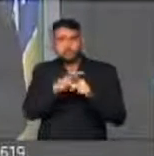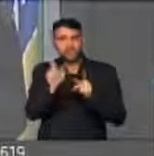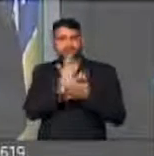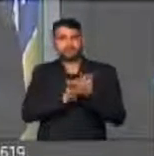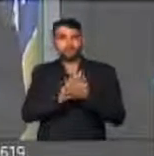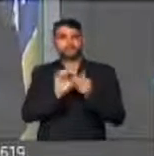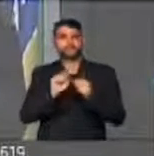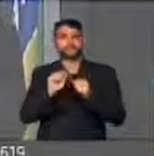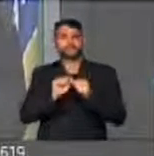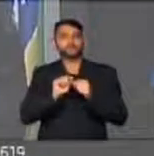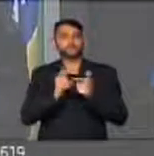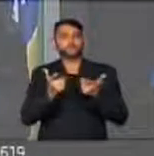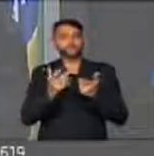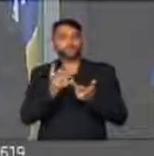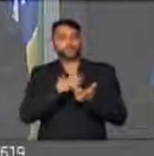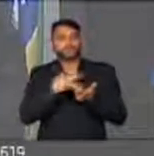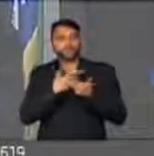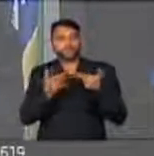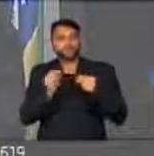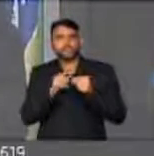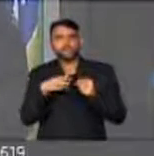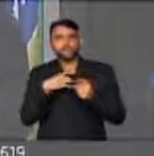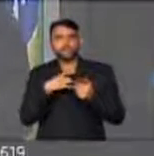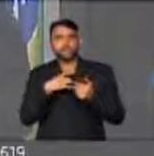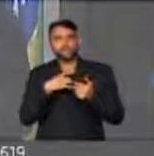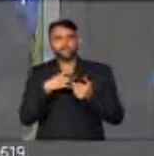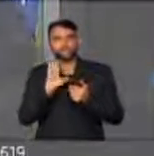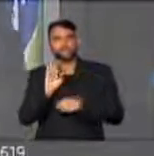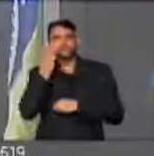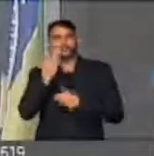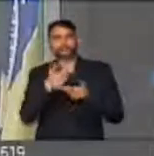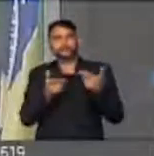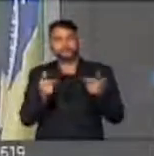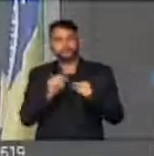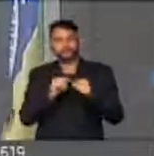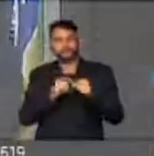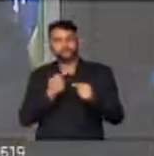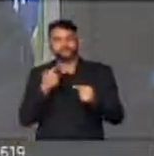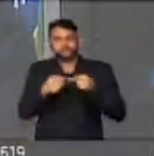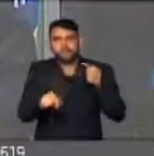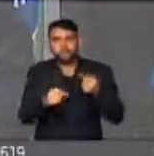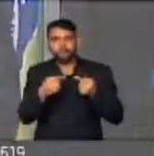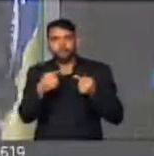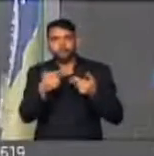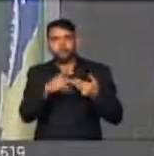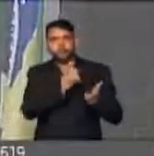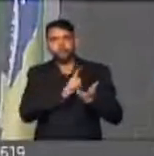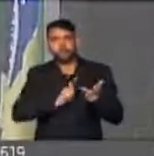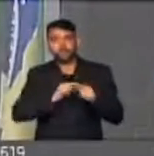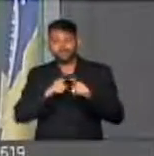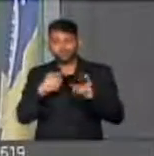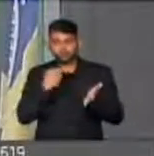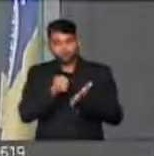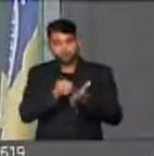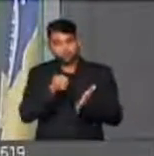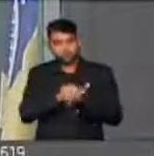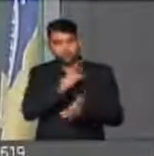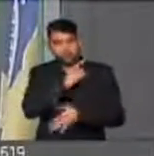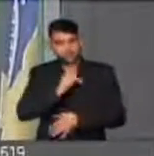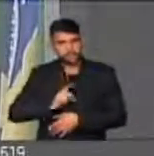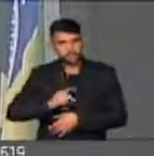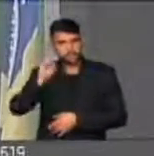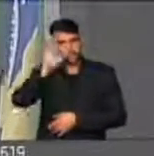as façamos com um sentido de vingança, com um sentido de retaliação. Temos de punir a presidência